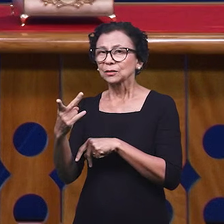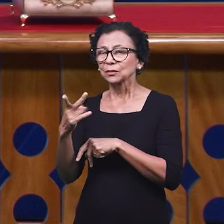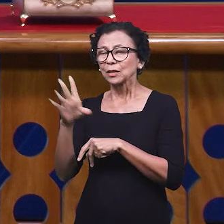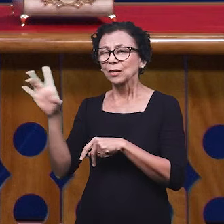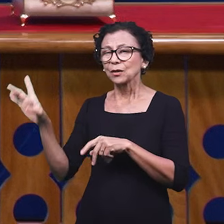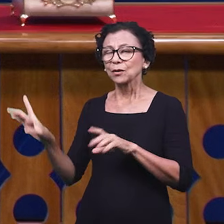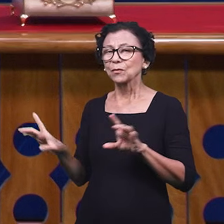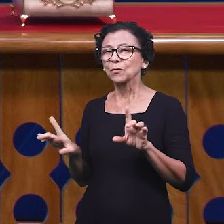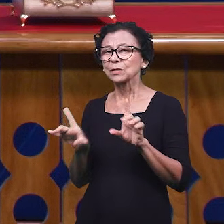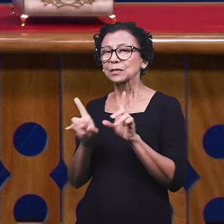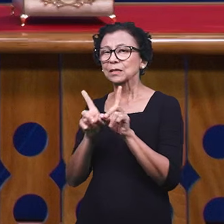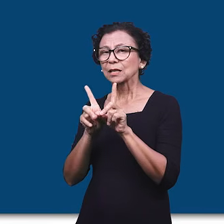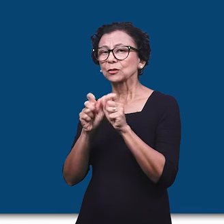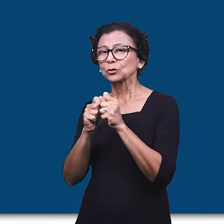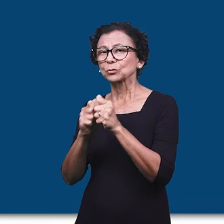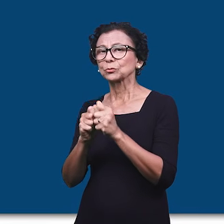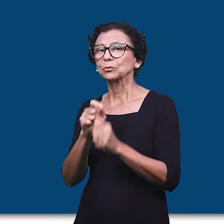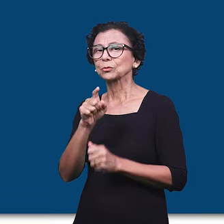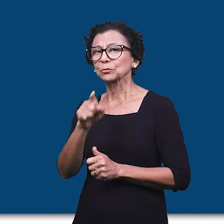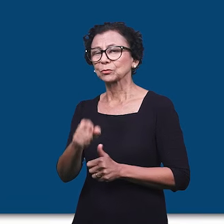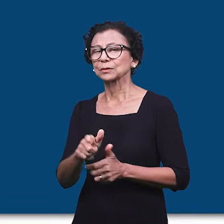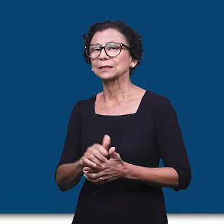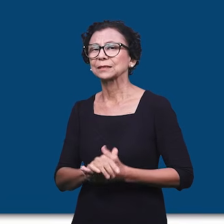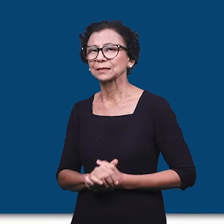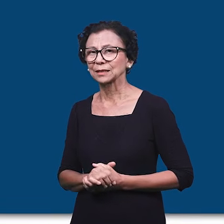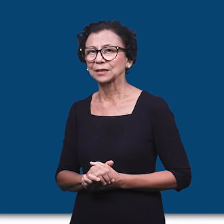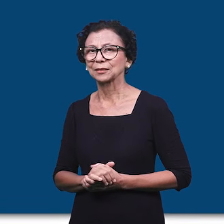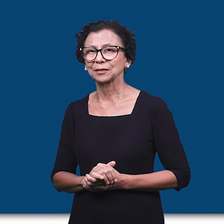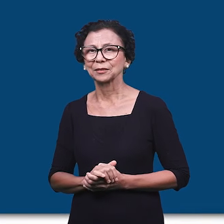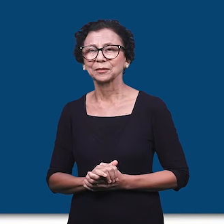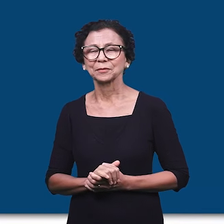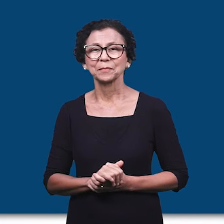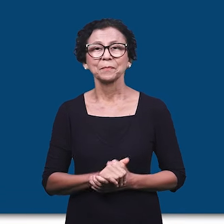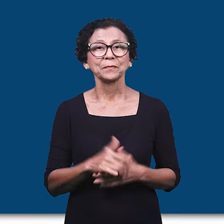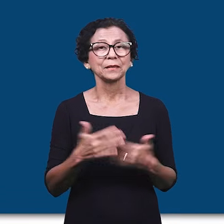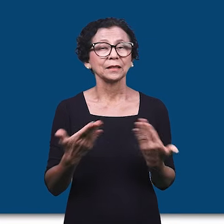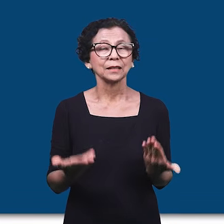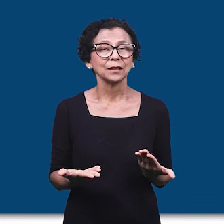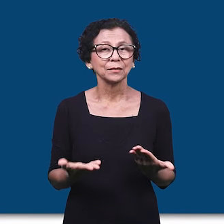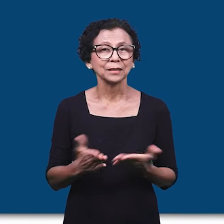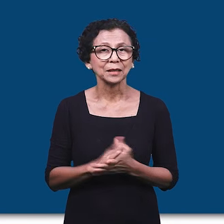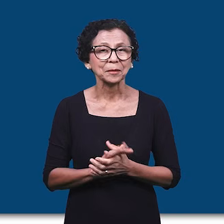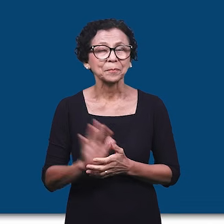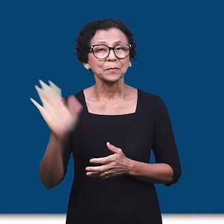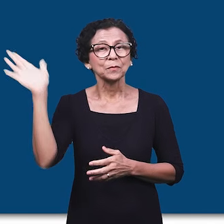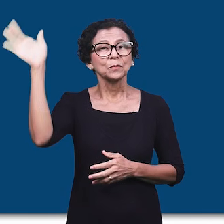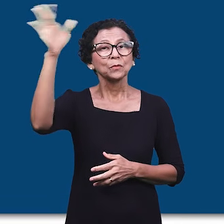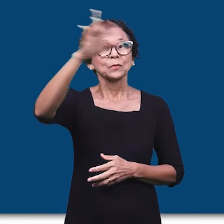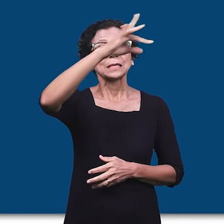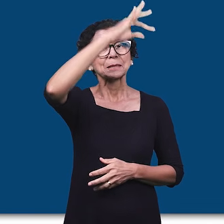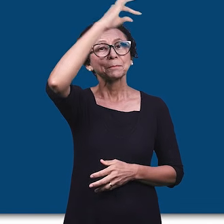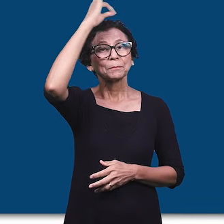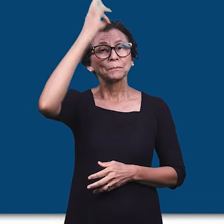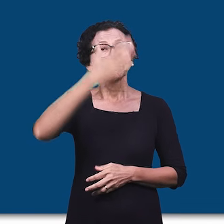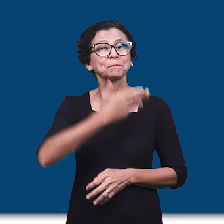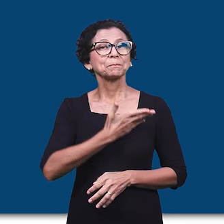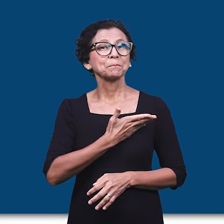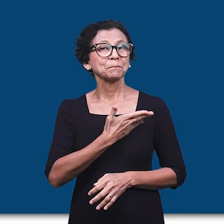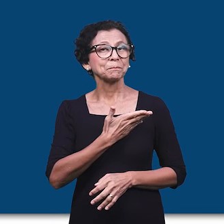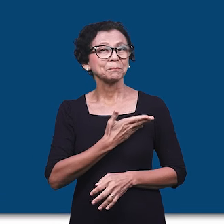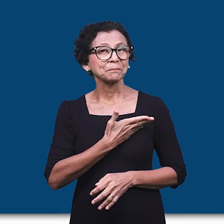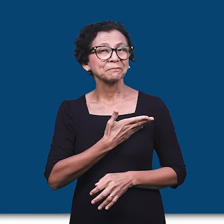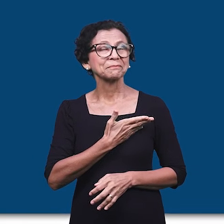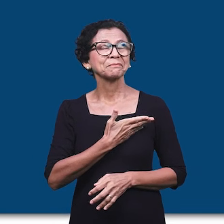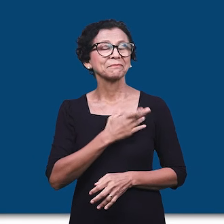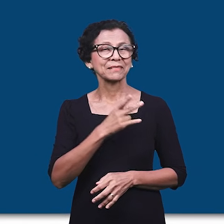acabar as suas palavras. A Bíblia diz que você tem um amigo Espírito Santo. O Espírito Santo é seu amigo. E quando